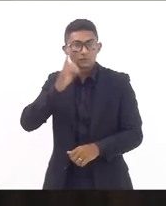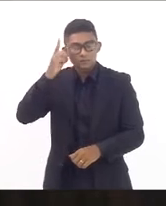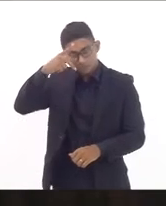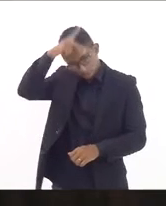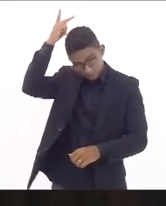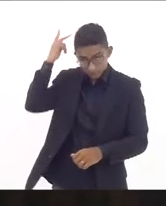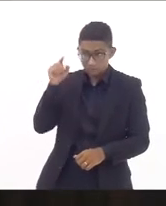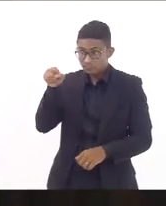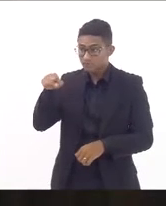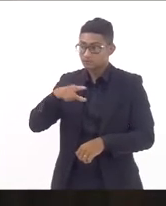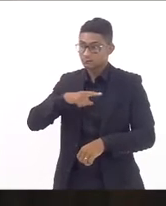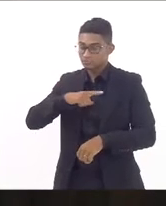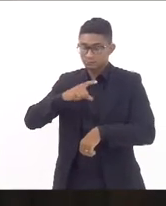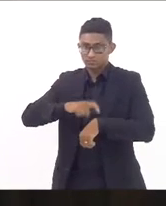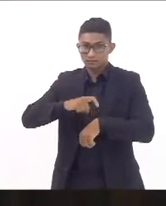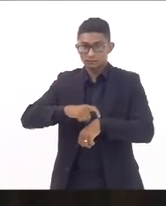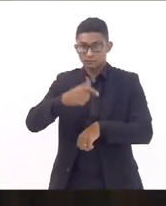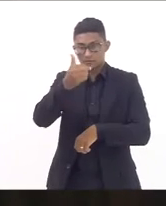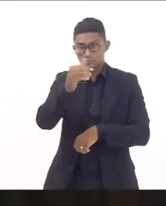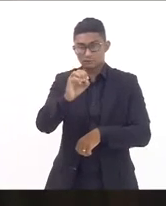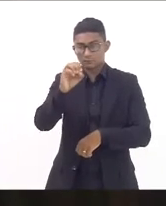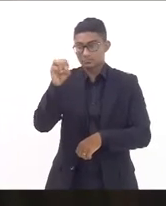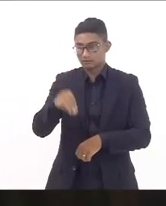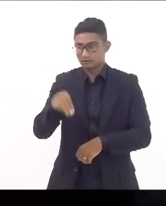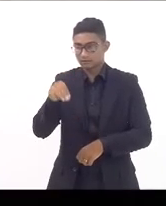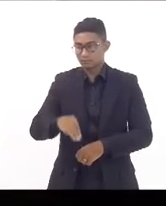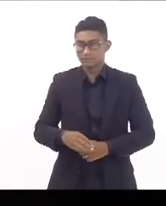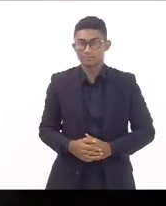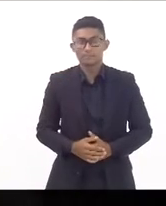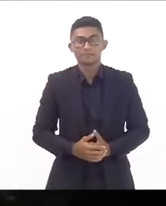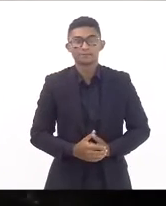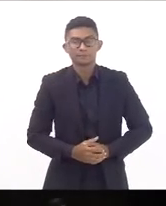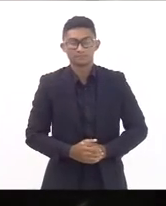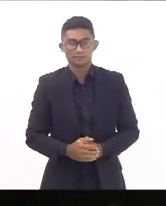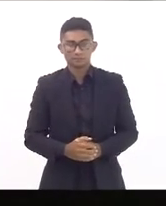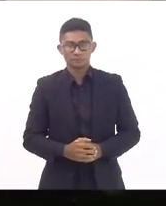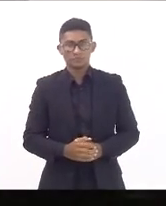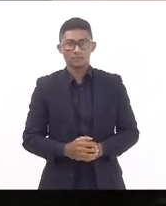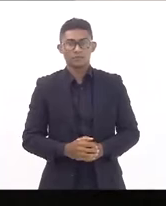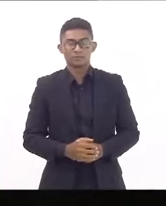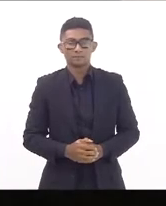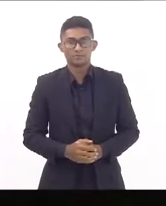dispõe de 10 minutos no tempo regimental.